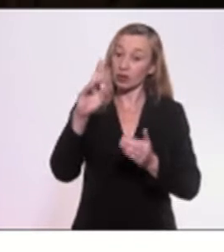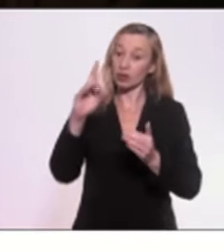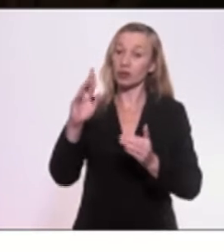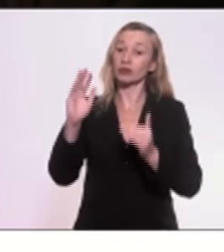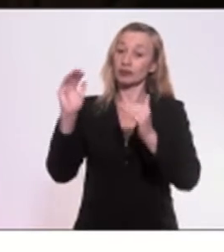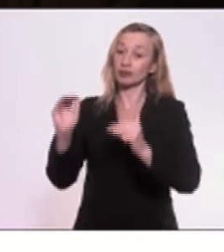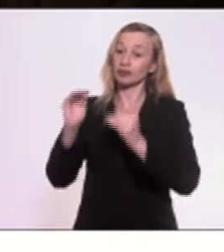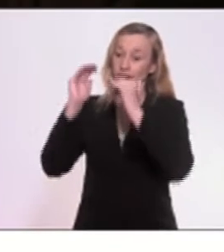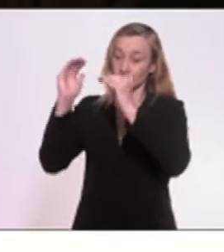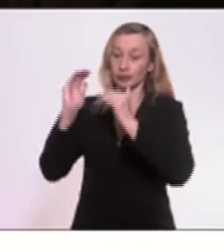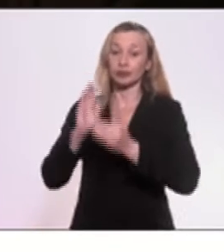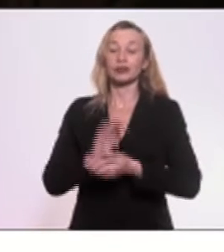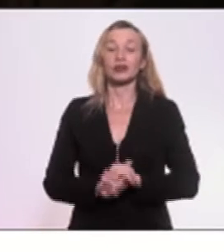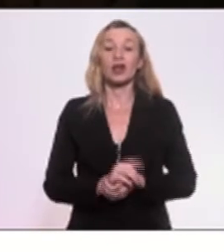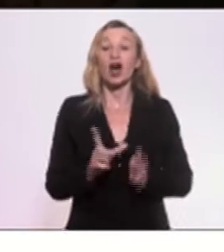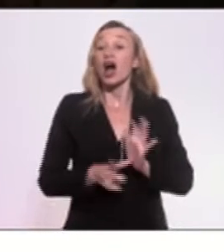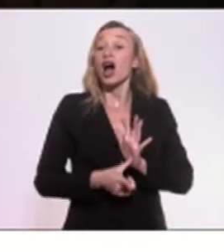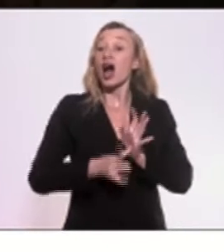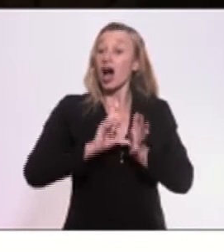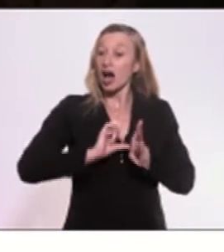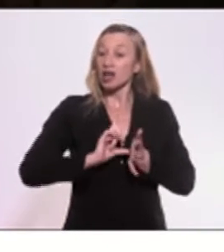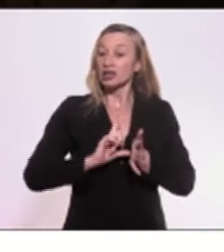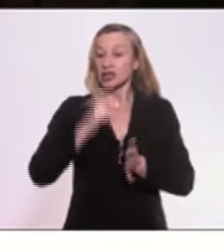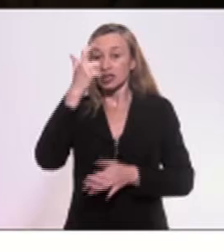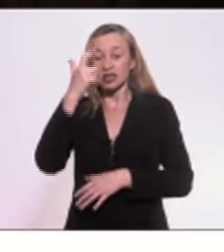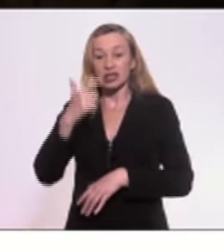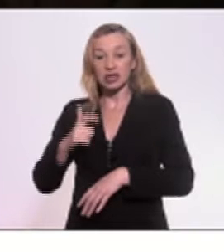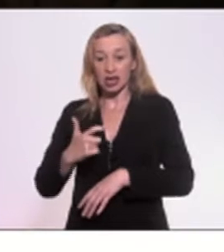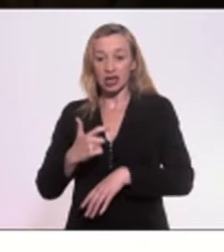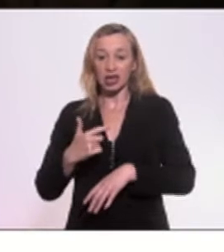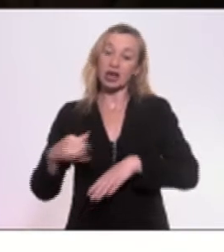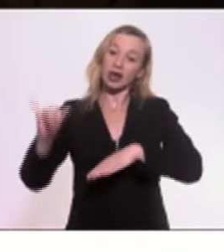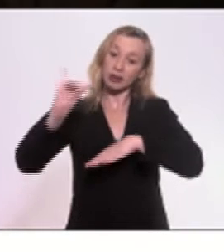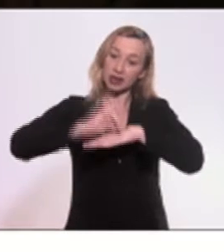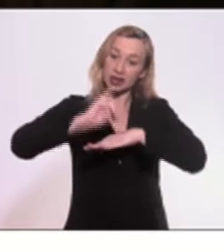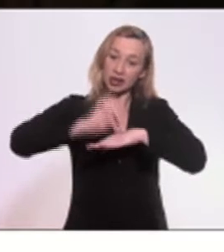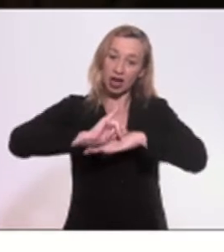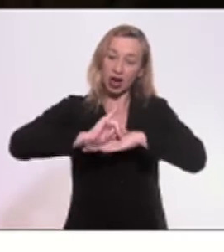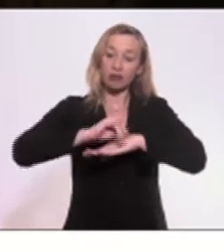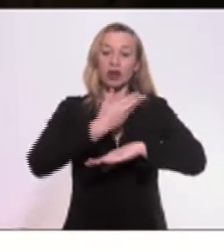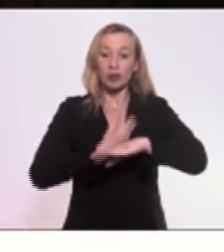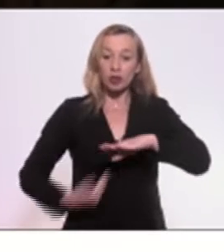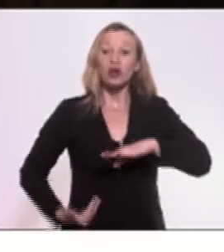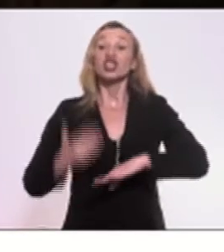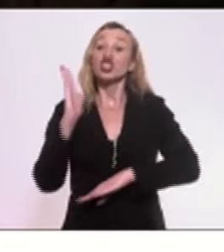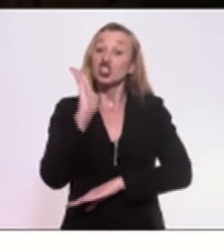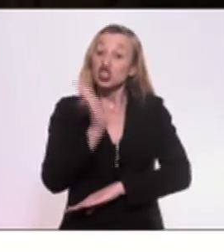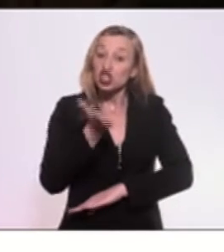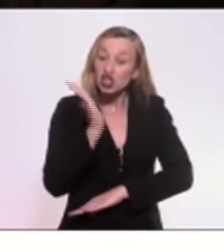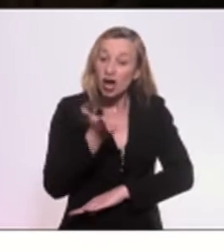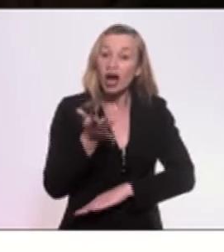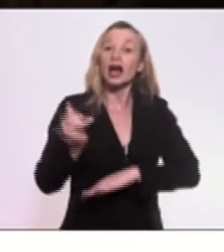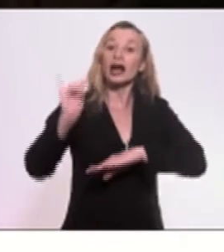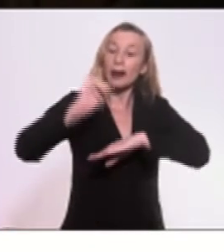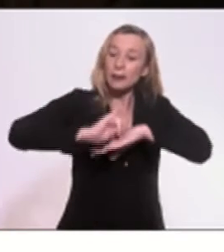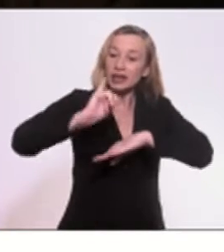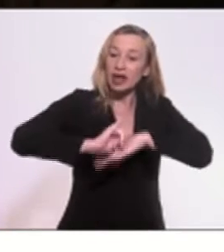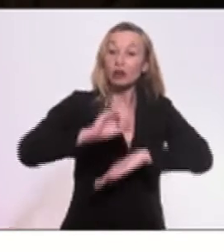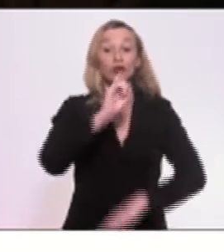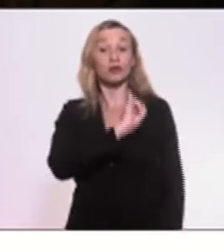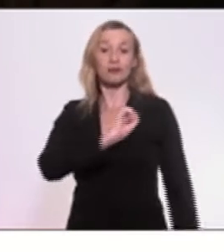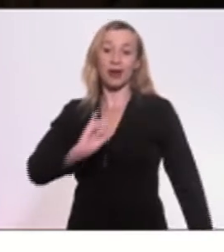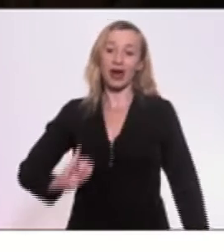que, antes de sermos capital da República, já tínhamos sido capital do